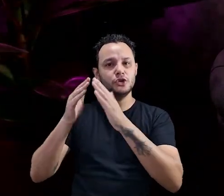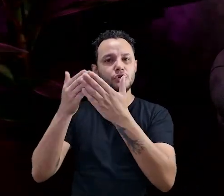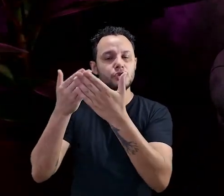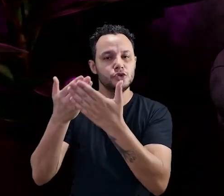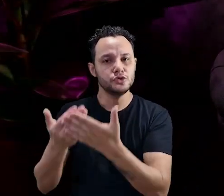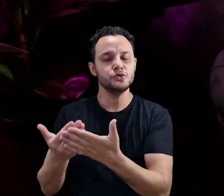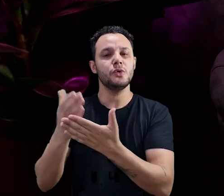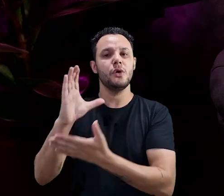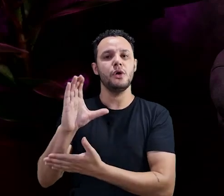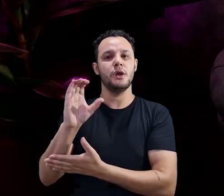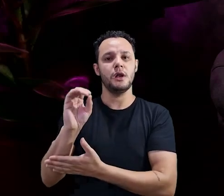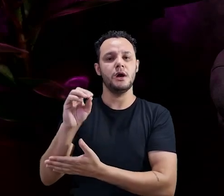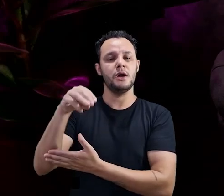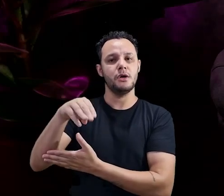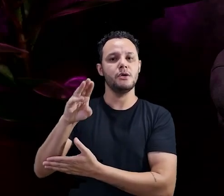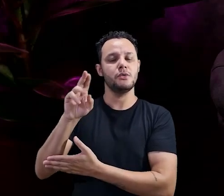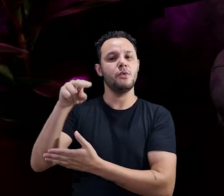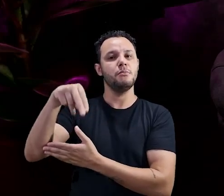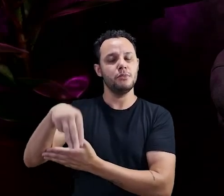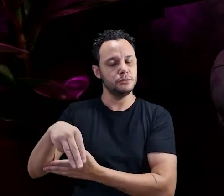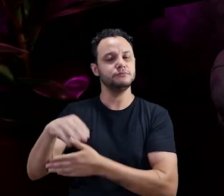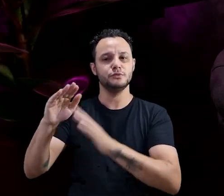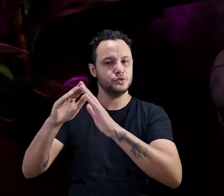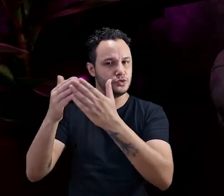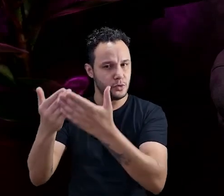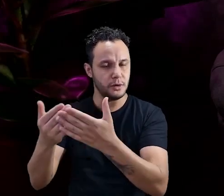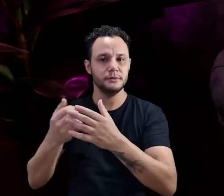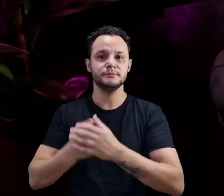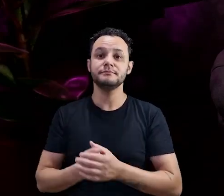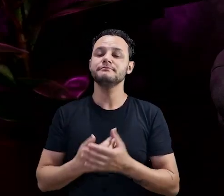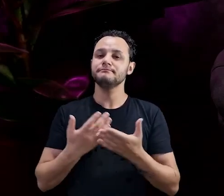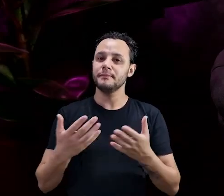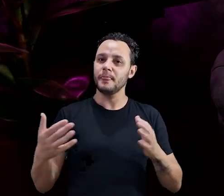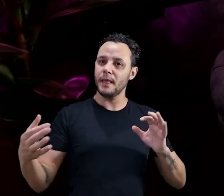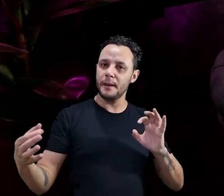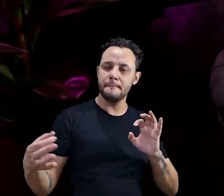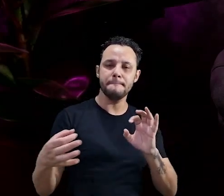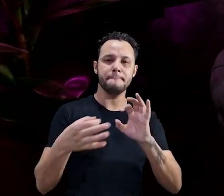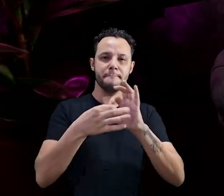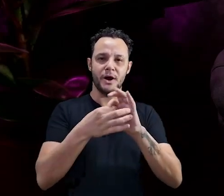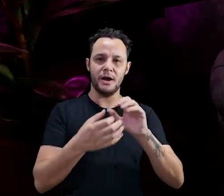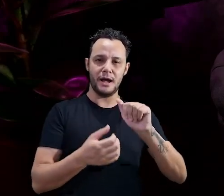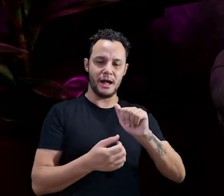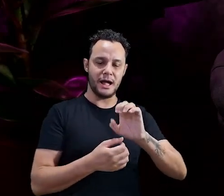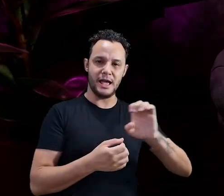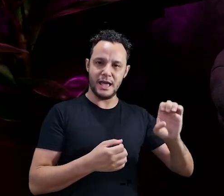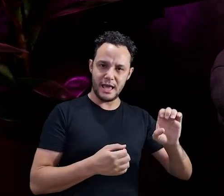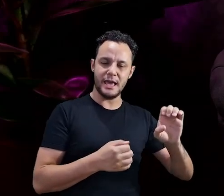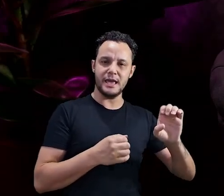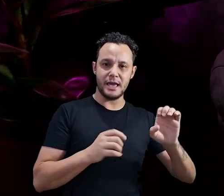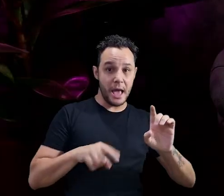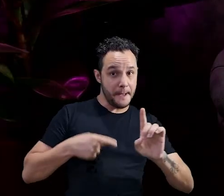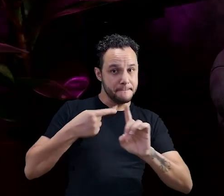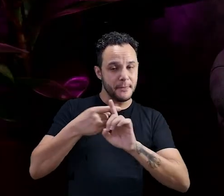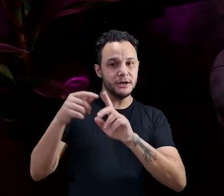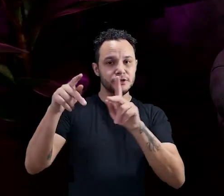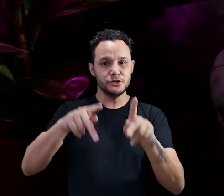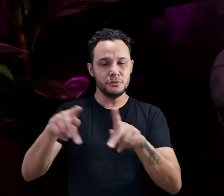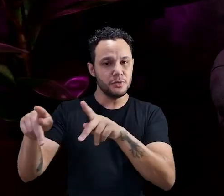o cotidiano escolar dele na sala comum desse estudante, né? Então, é o AE que, em conjunto com o